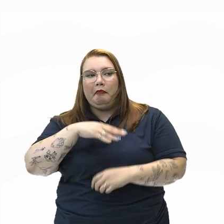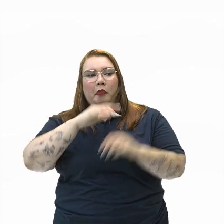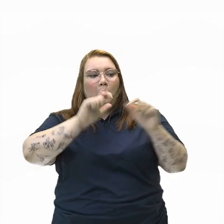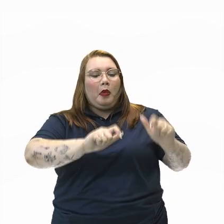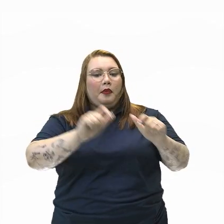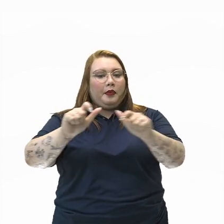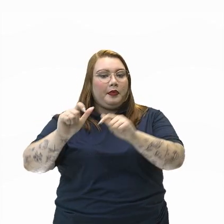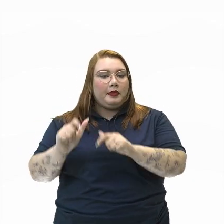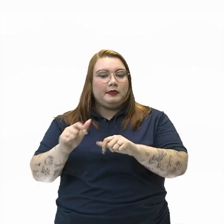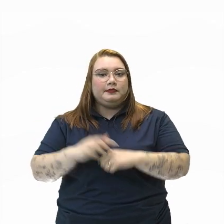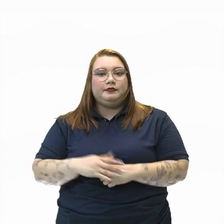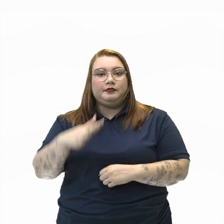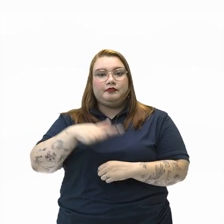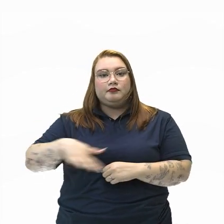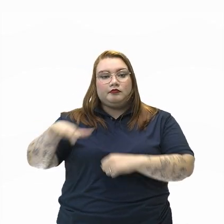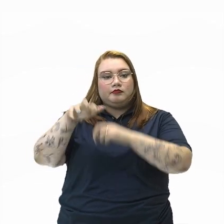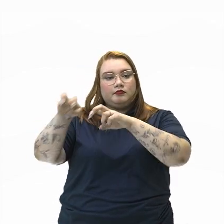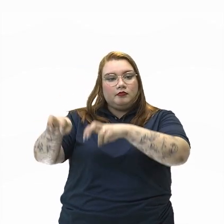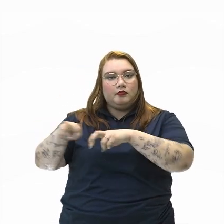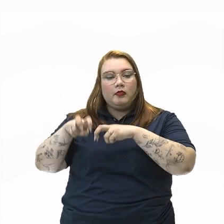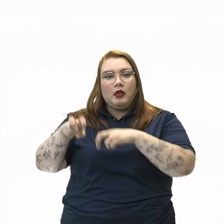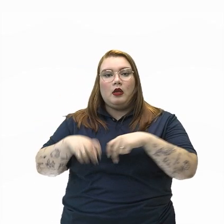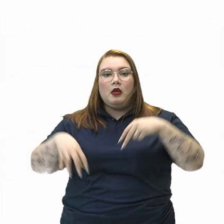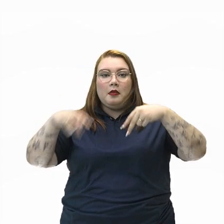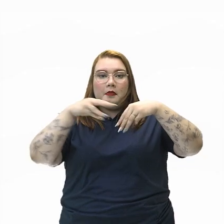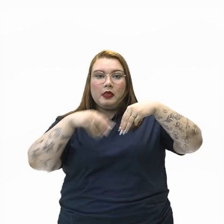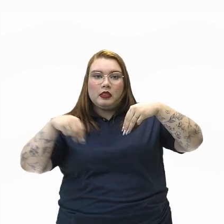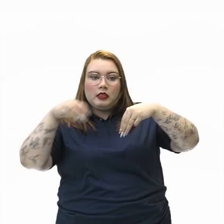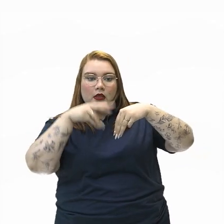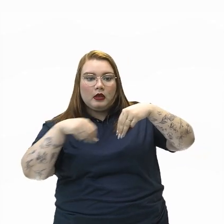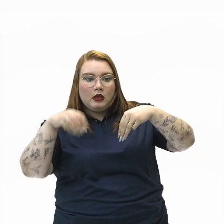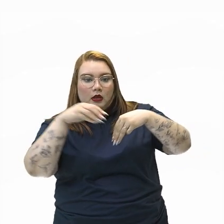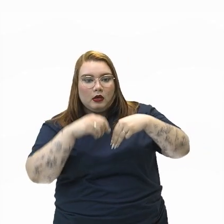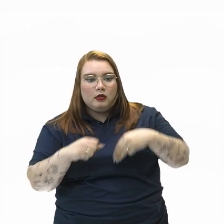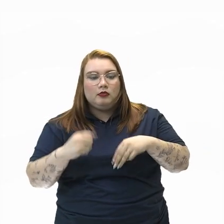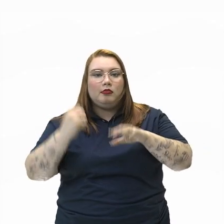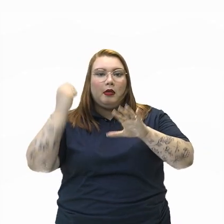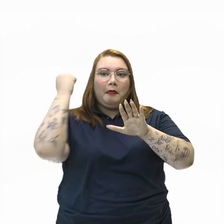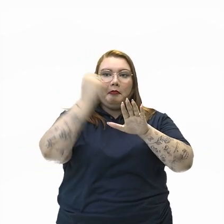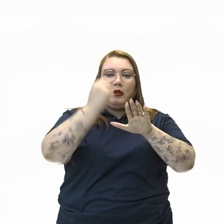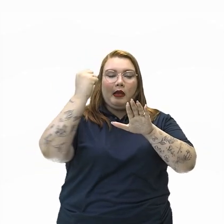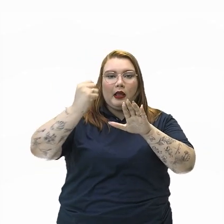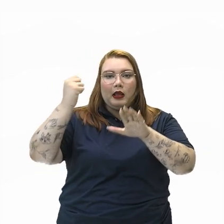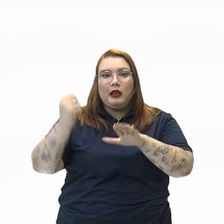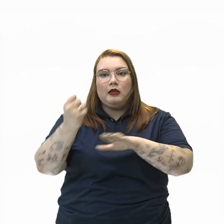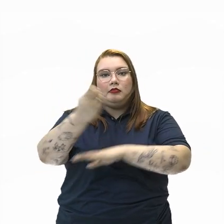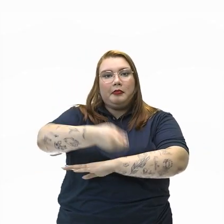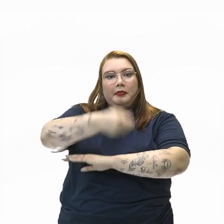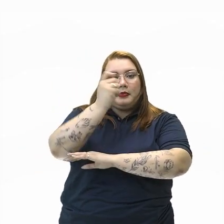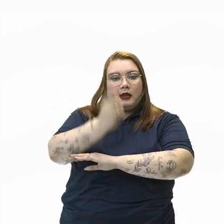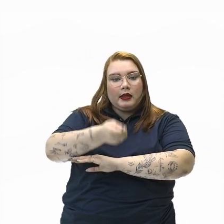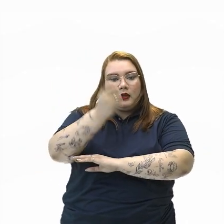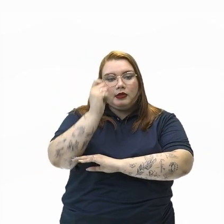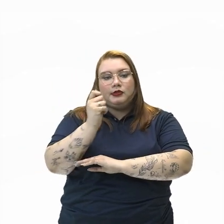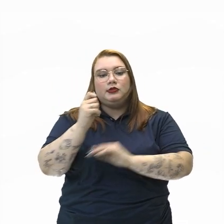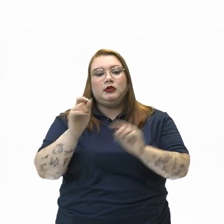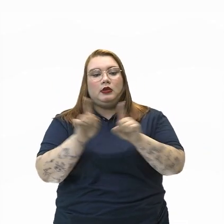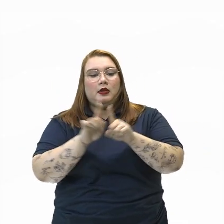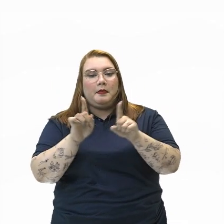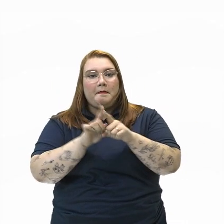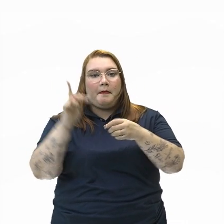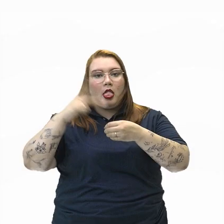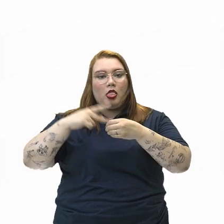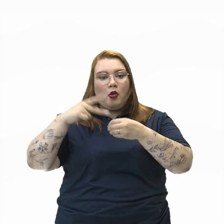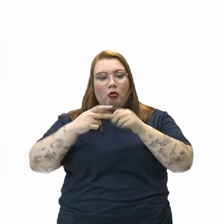a agropecuária, a mineração, caça ilegal e sobrepesca, derramamento